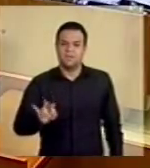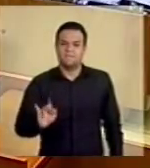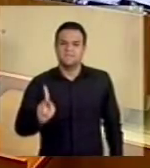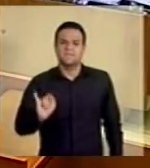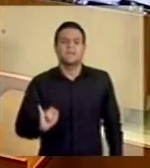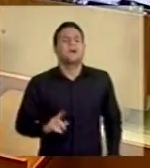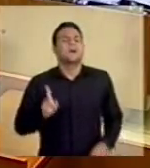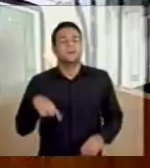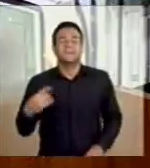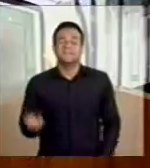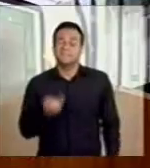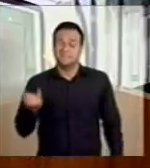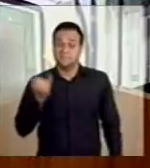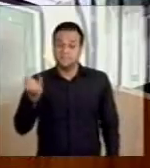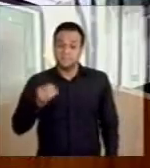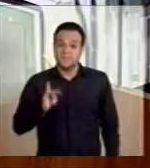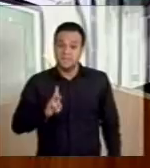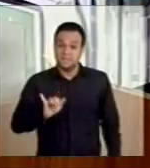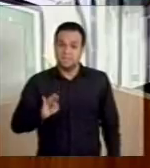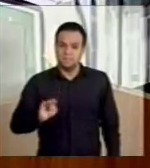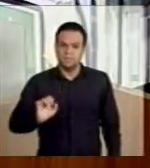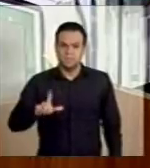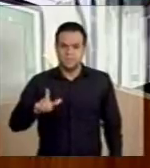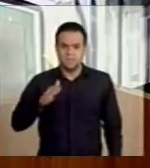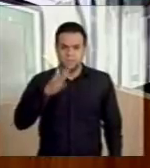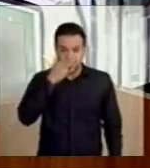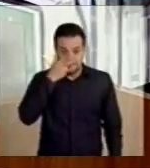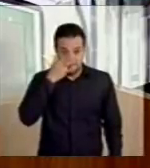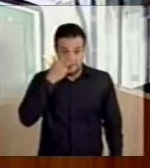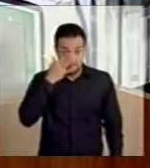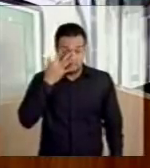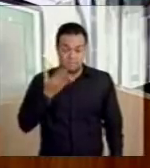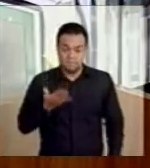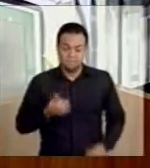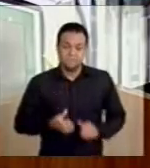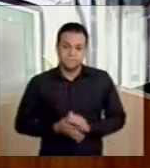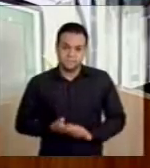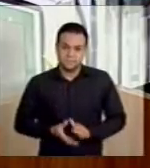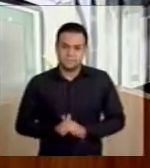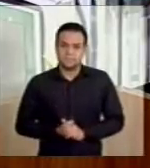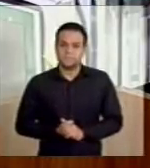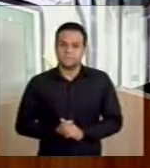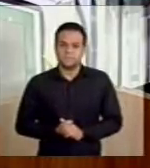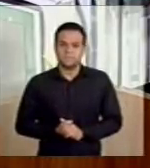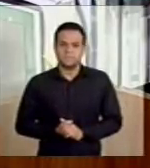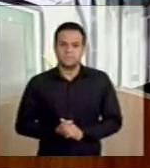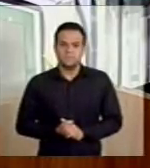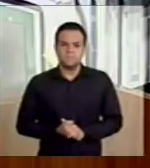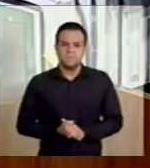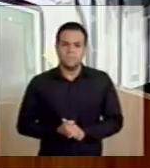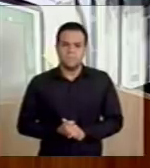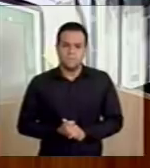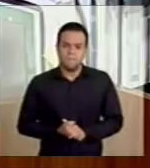mesmo. E o Tribunal de Alçada Criminal do Estado de São Paulo, por sua 5ª Câmara Criminal, por